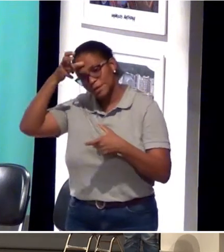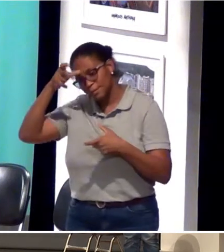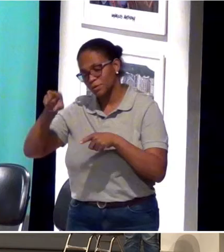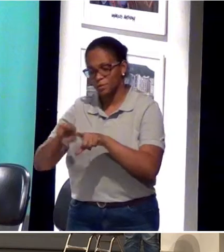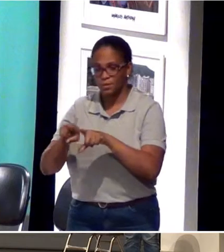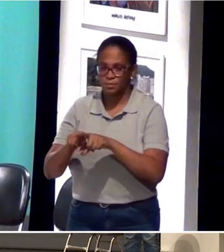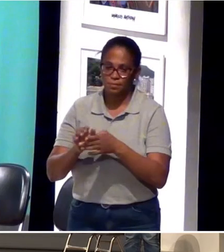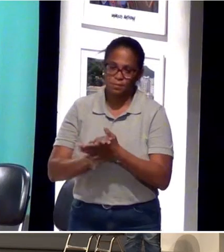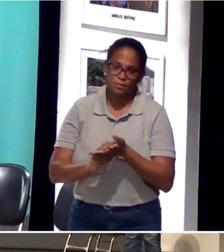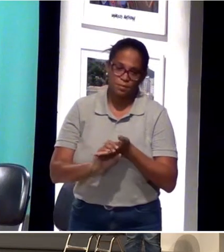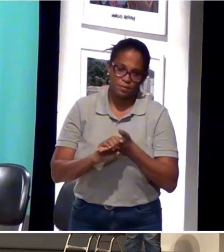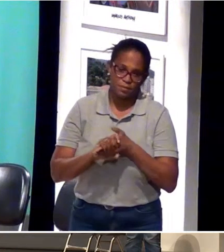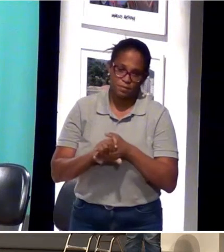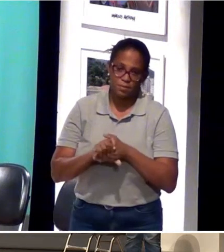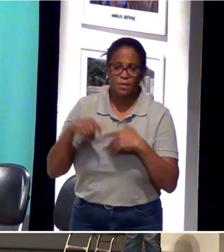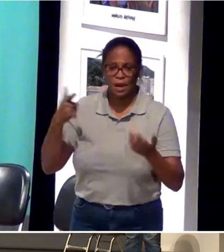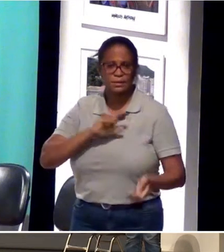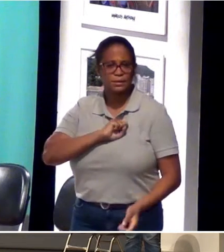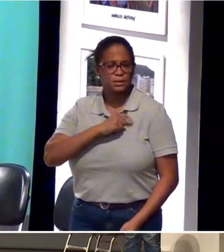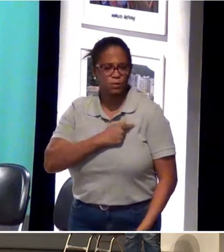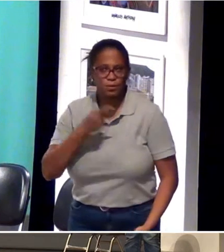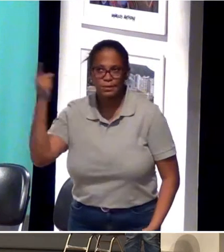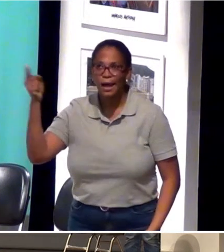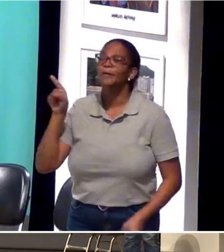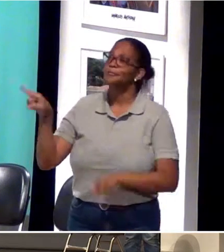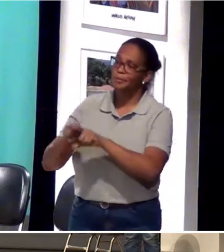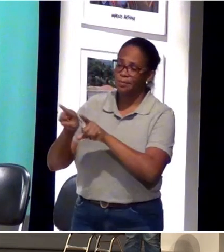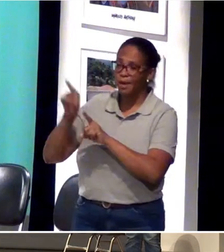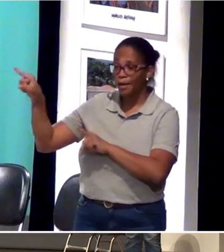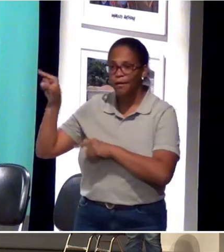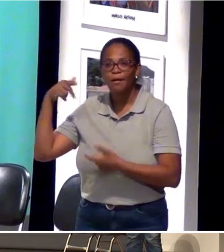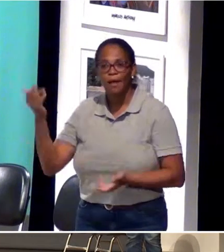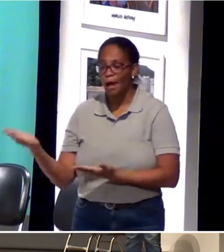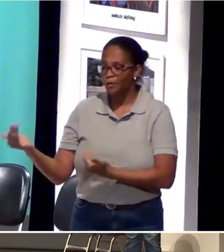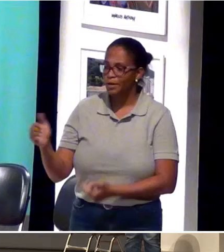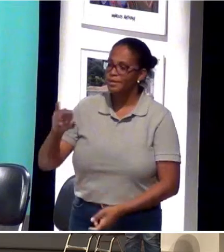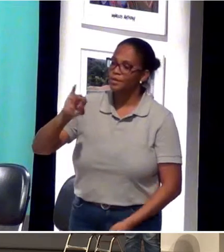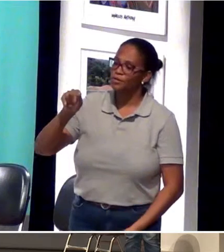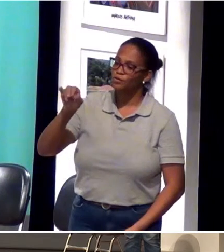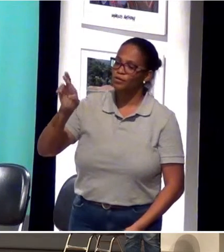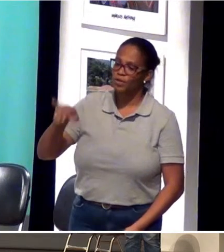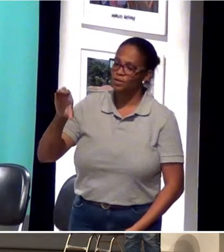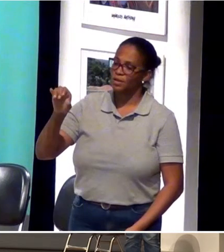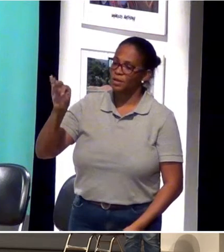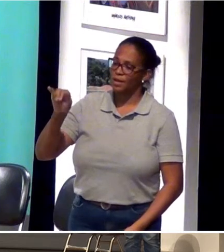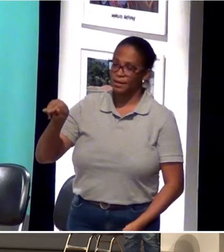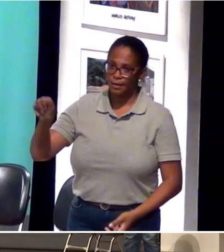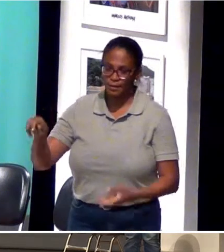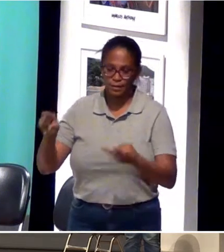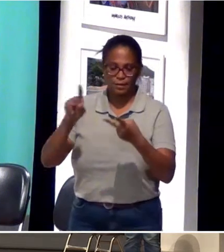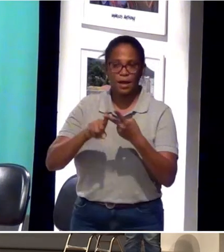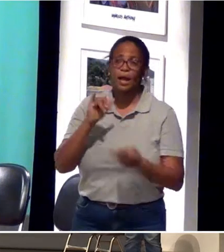né? Então, assim, quando você vai para São Gonçalo, também é o adolescente de Jardim Catarina. Quando você chega em Itaboraí, também